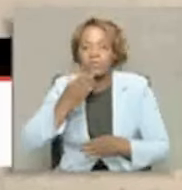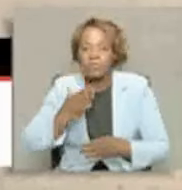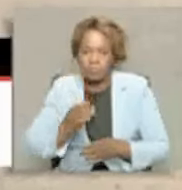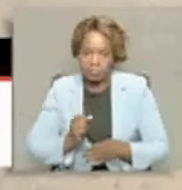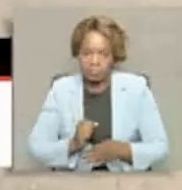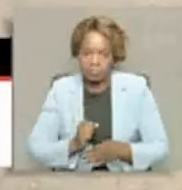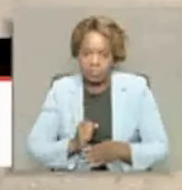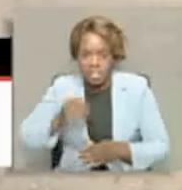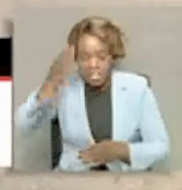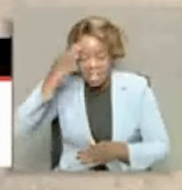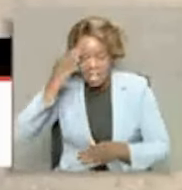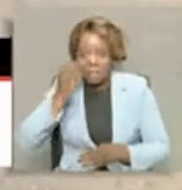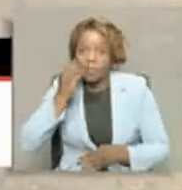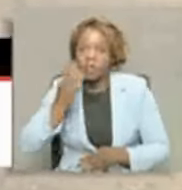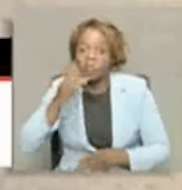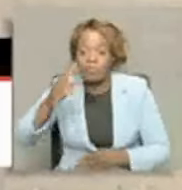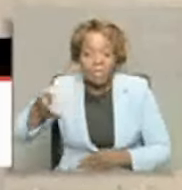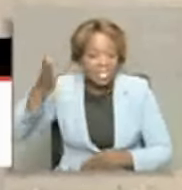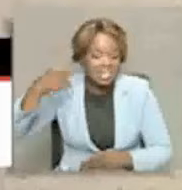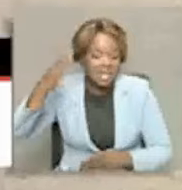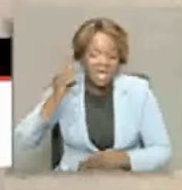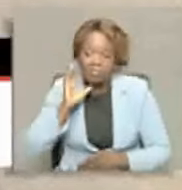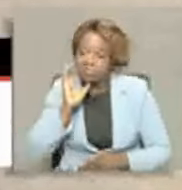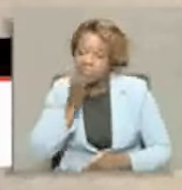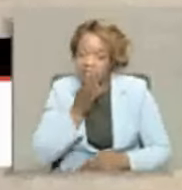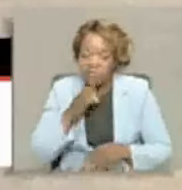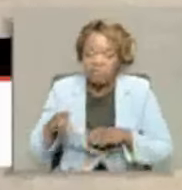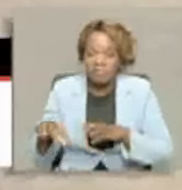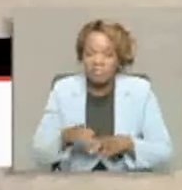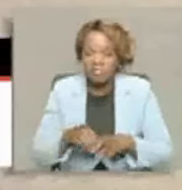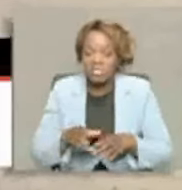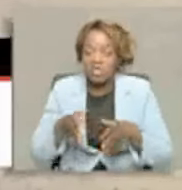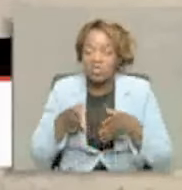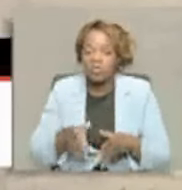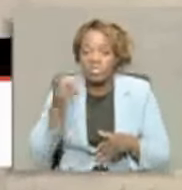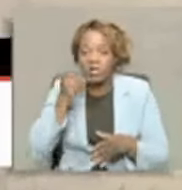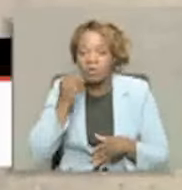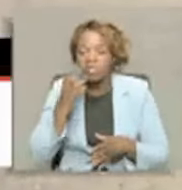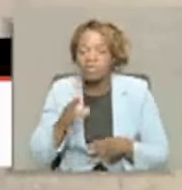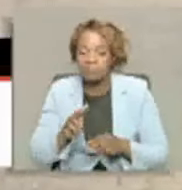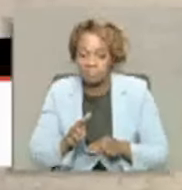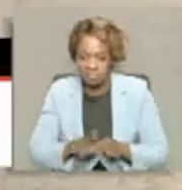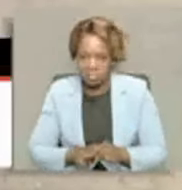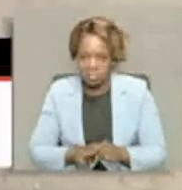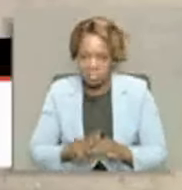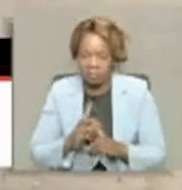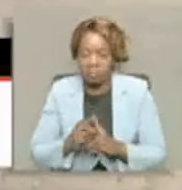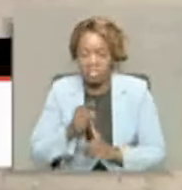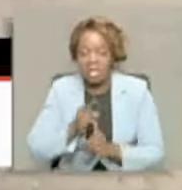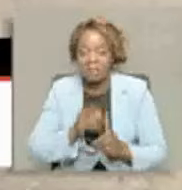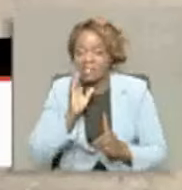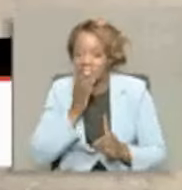nós fazíamos para que esta pátria seja o que é hoje e o legado que eles